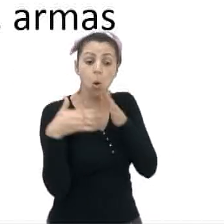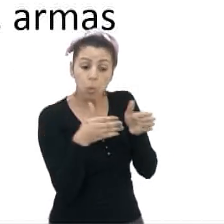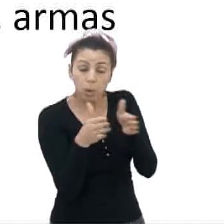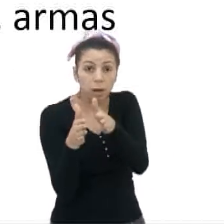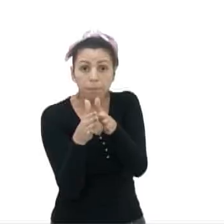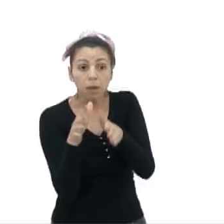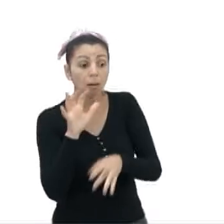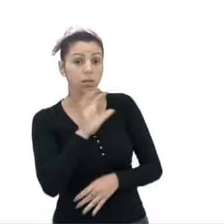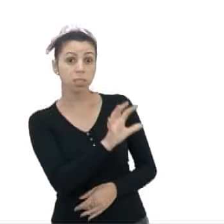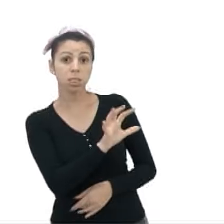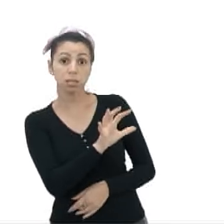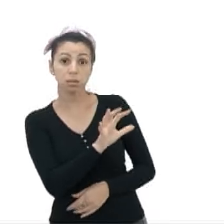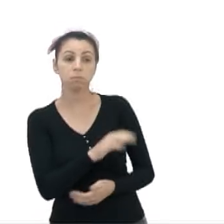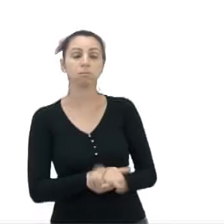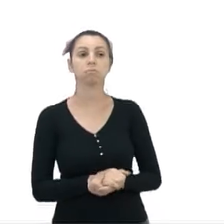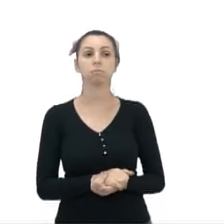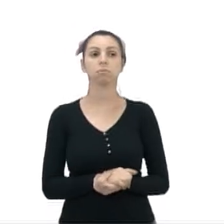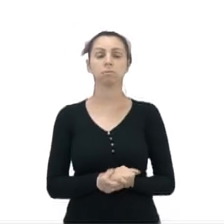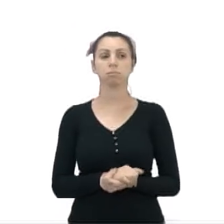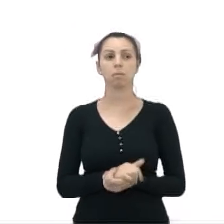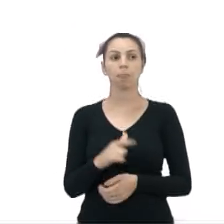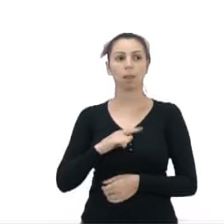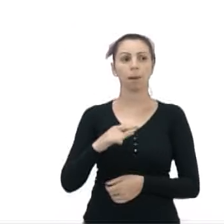aí. Tá? A gente tem em